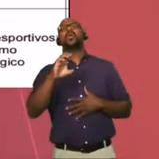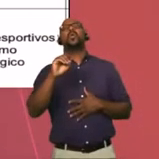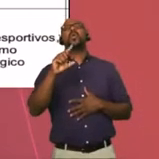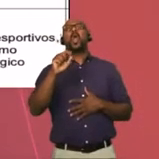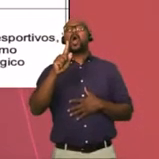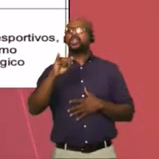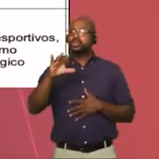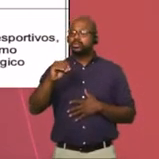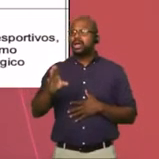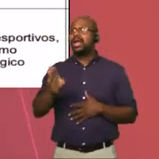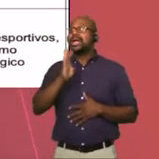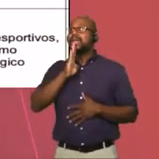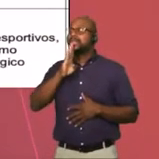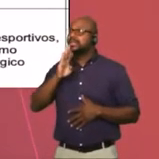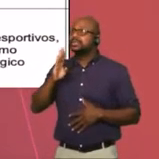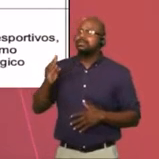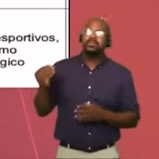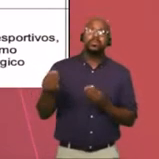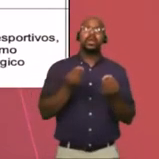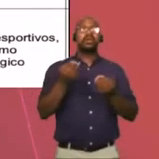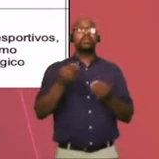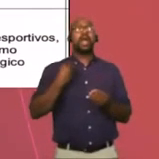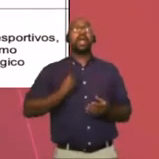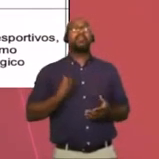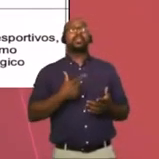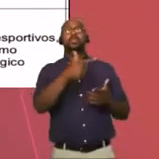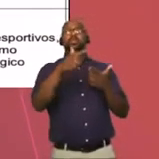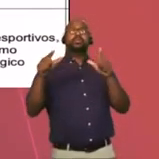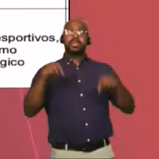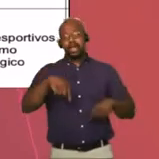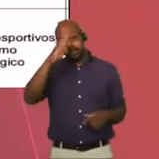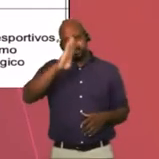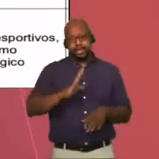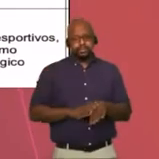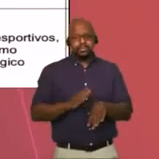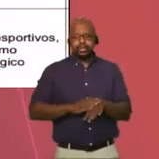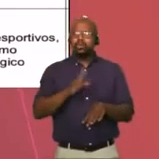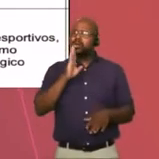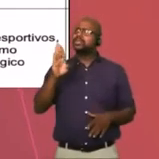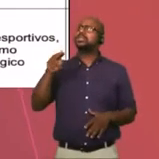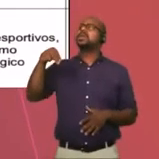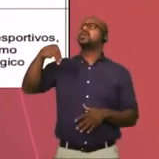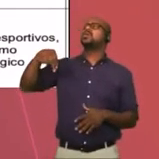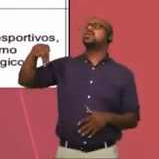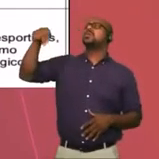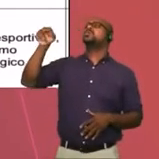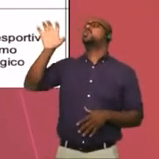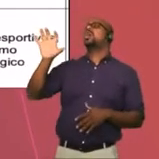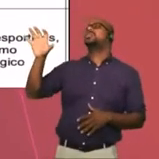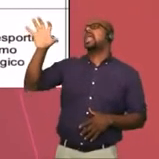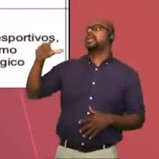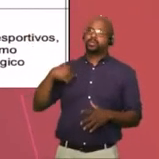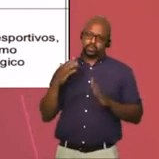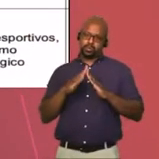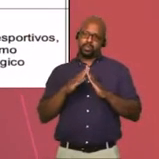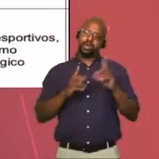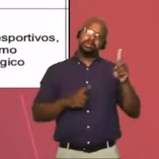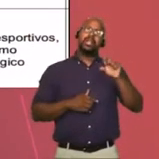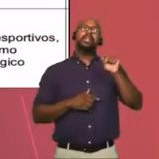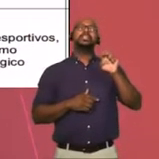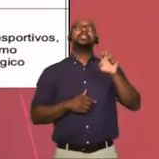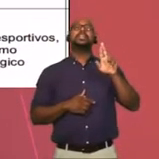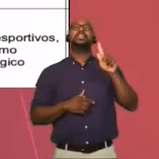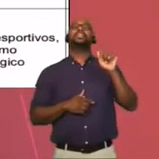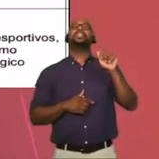várias pessoas é conhecer a realidade das outras pessoas aqui dentro do Brasil na conhecer o Nordeste conhecer tô morando atualmente lá em